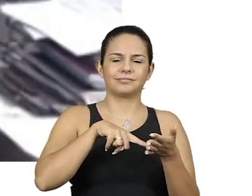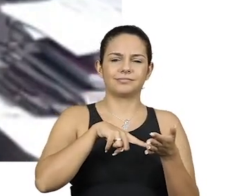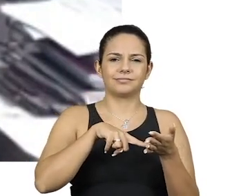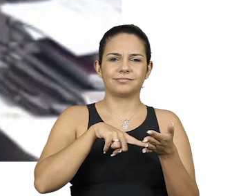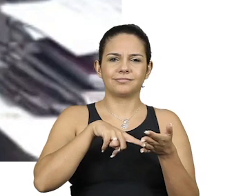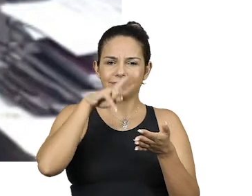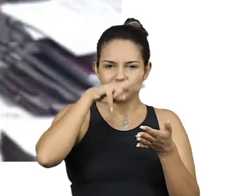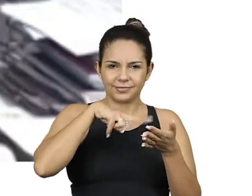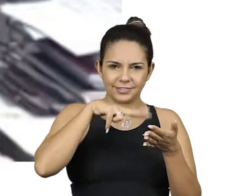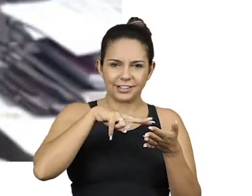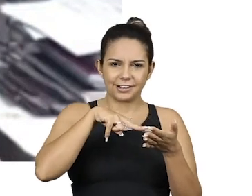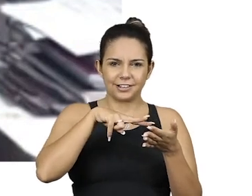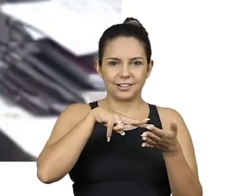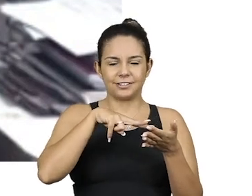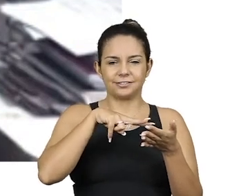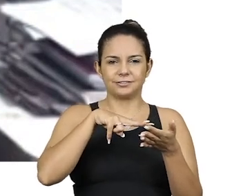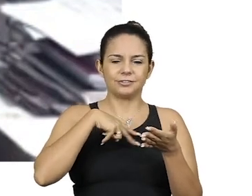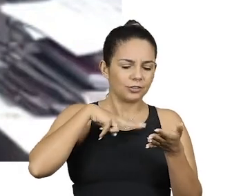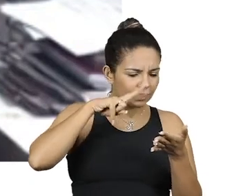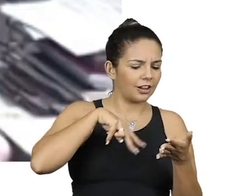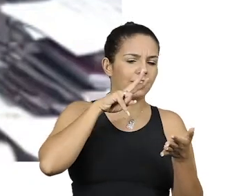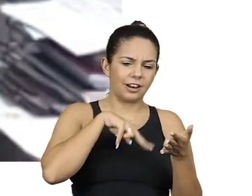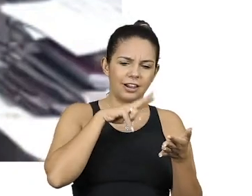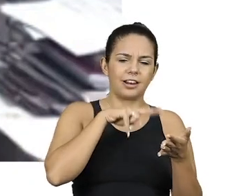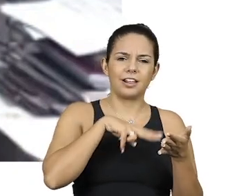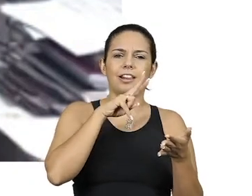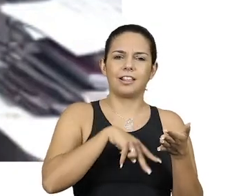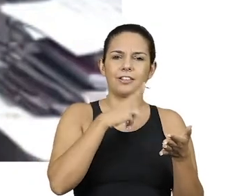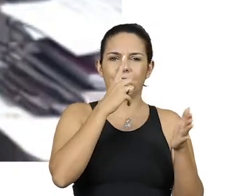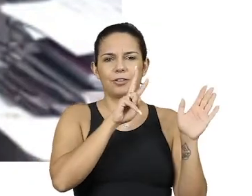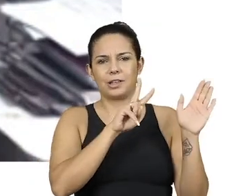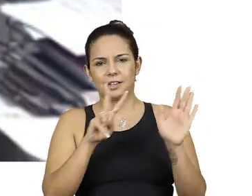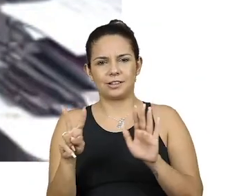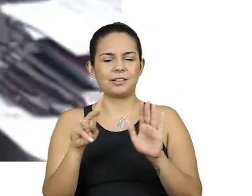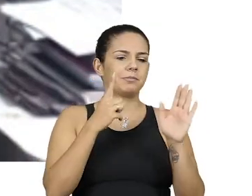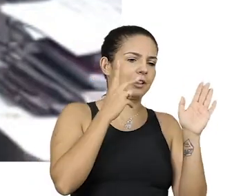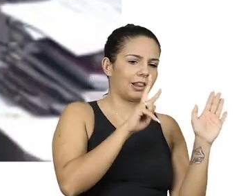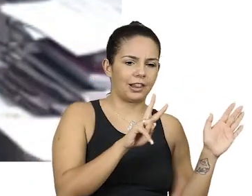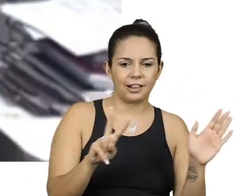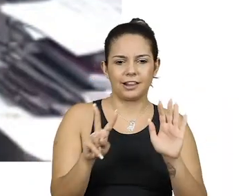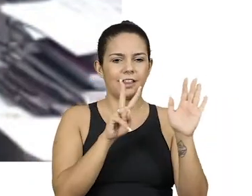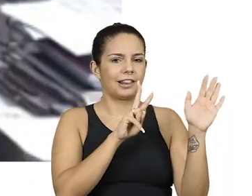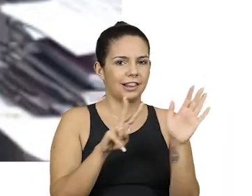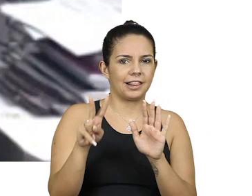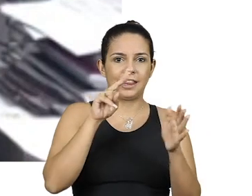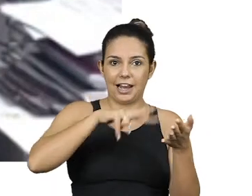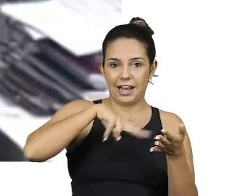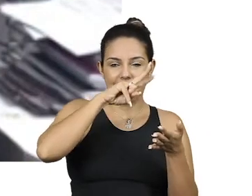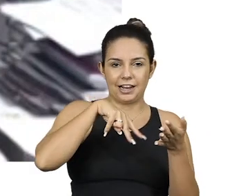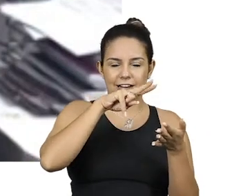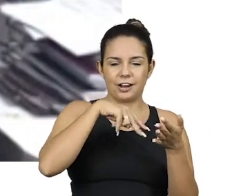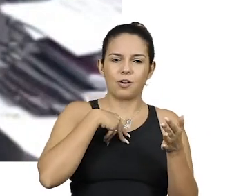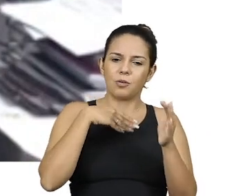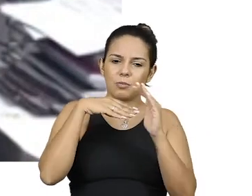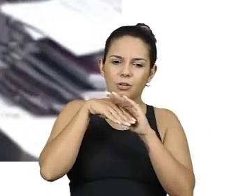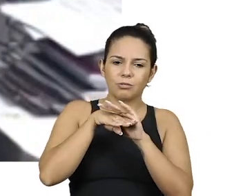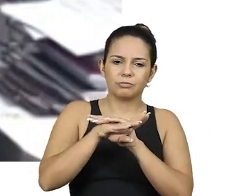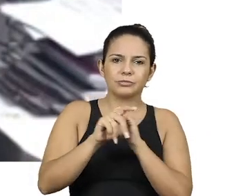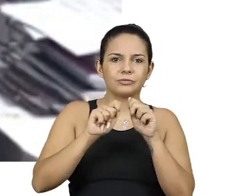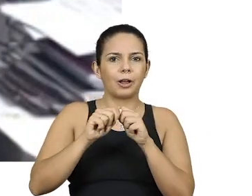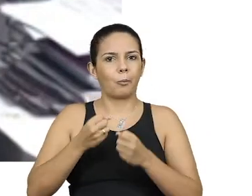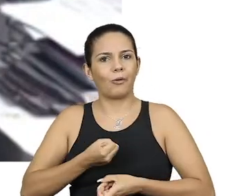aquilo, de tanto, uma semana depois da outra, ler aquilo, eu comecei a fazer